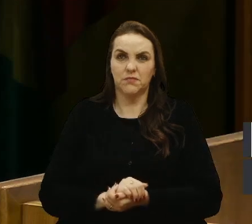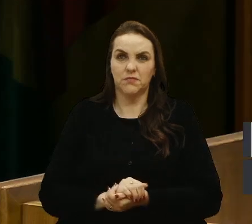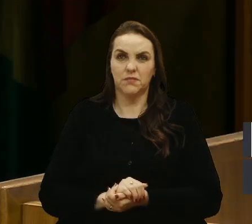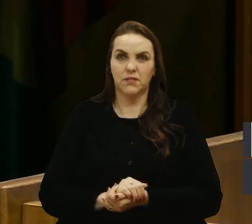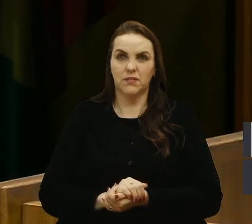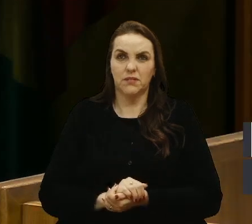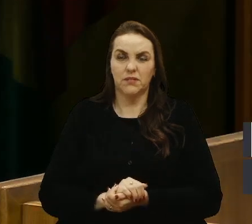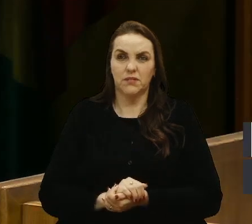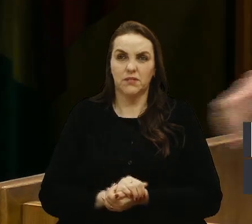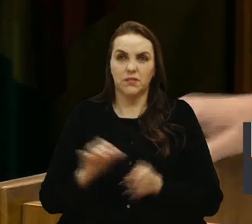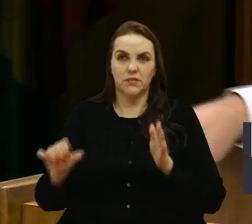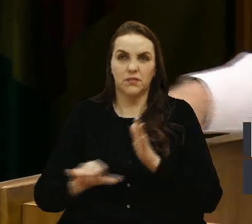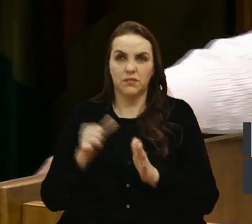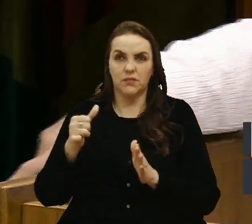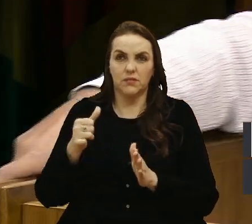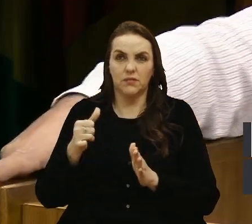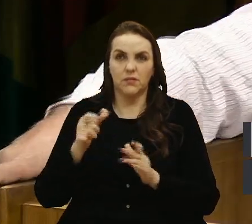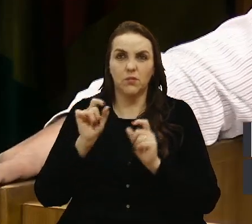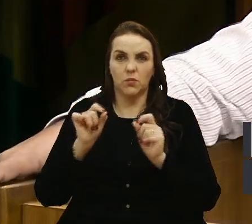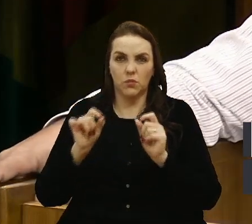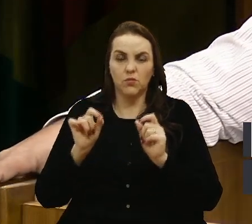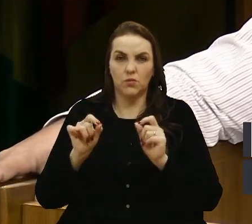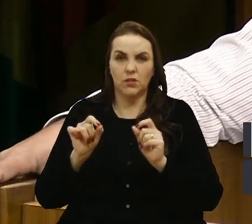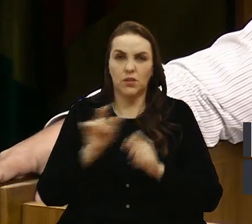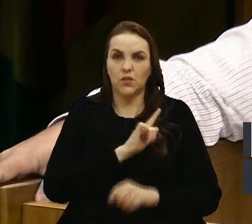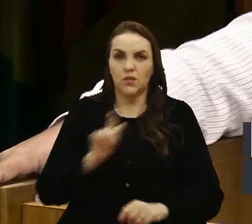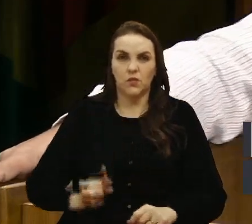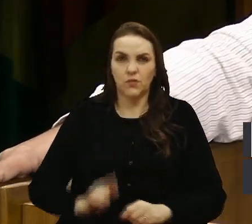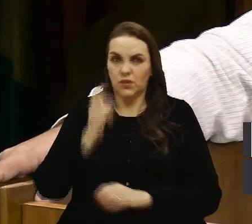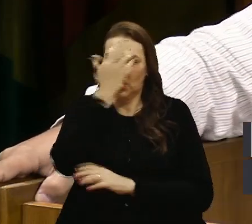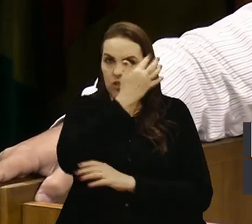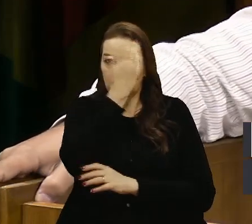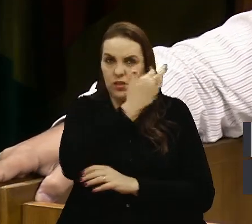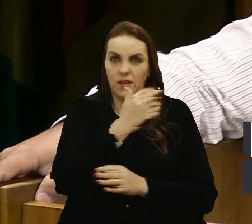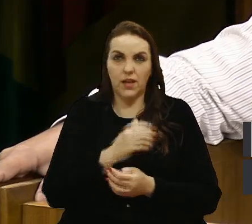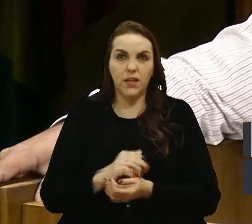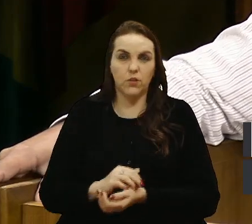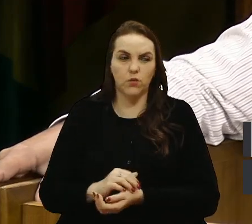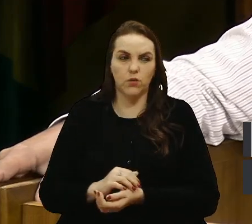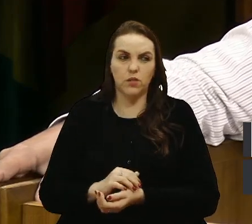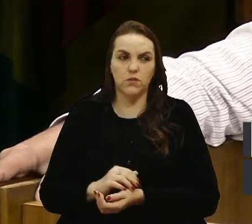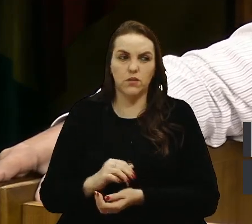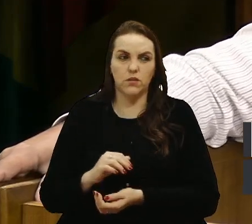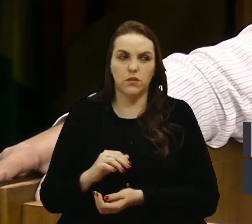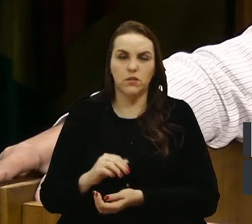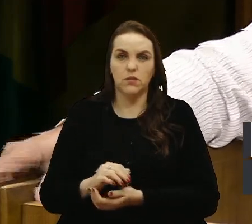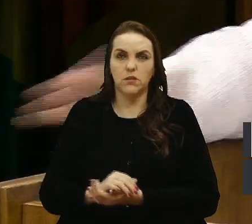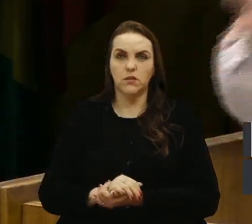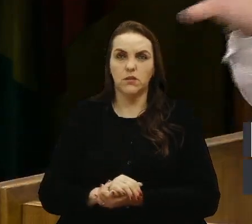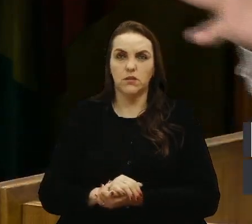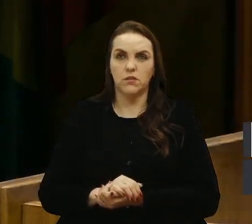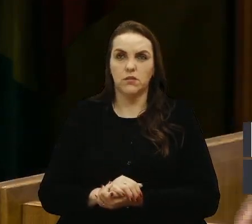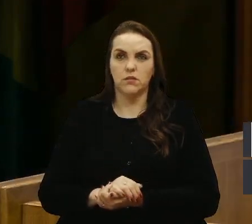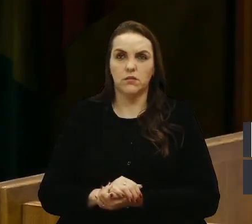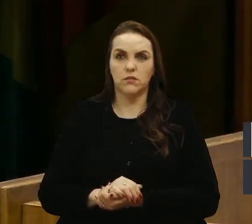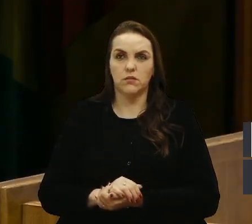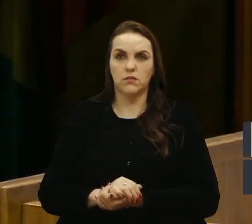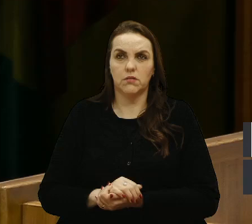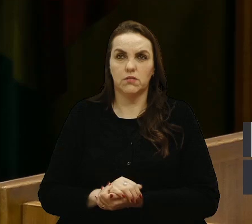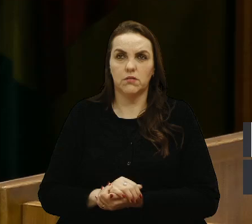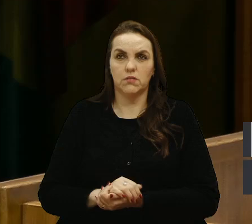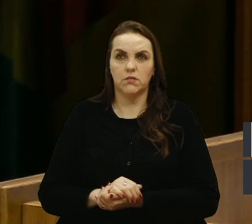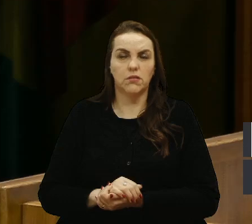O que melhorou no governo Adiló, colegas, vereadores? Me digam uma coisa, na